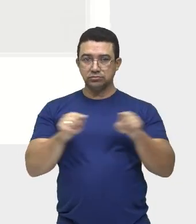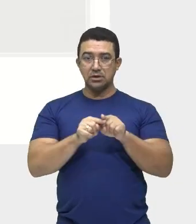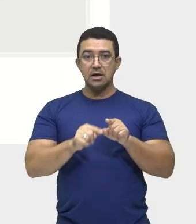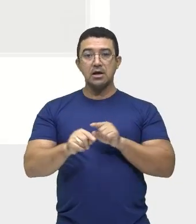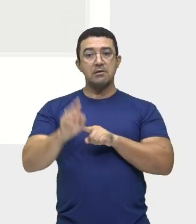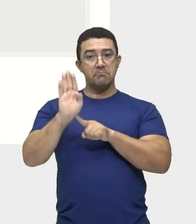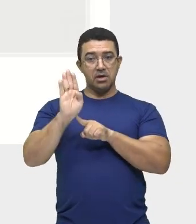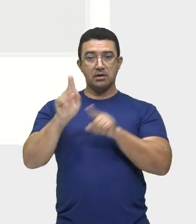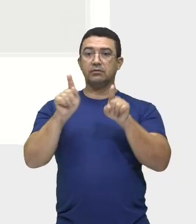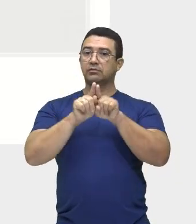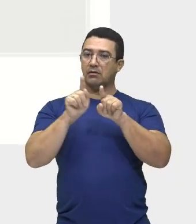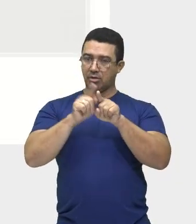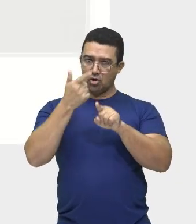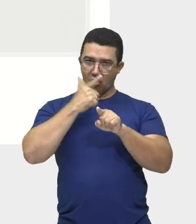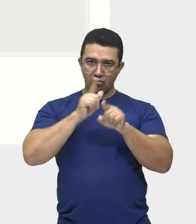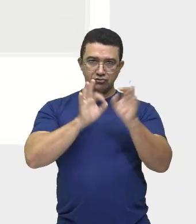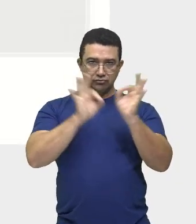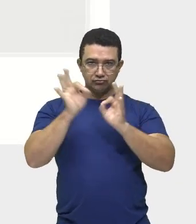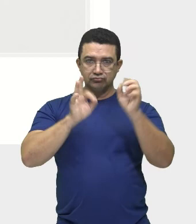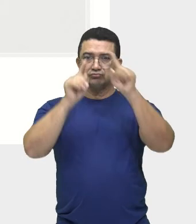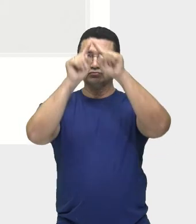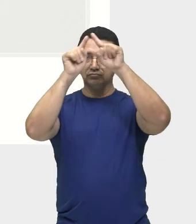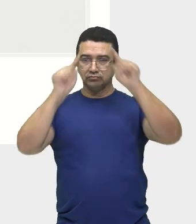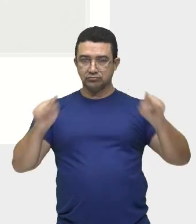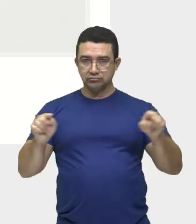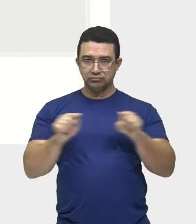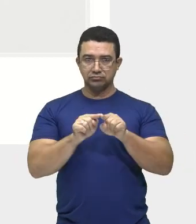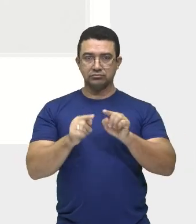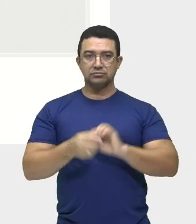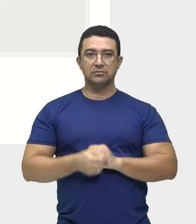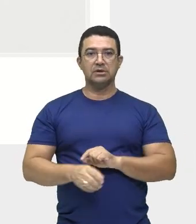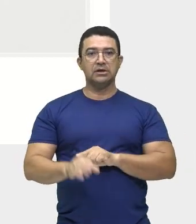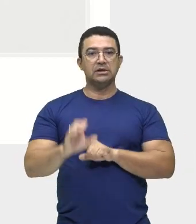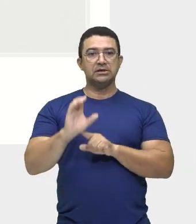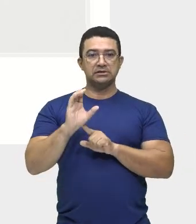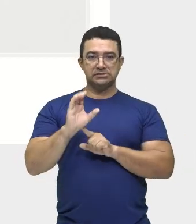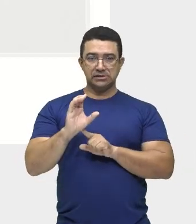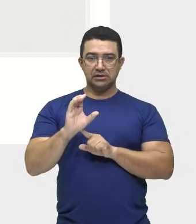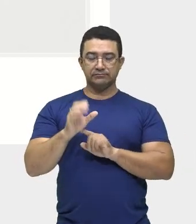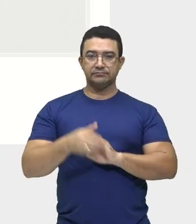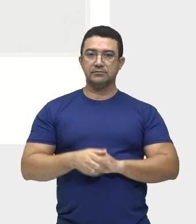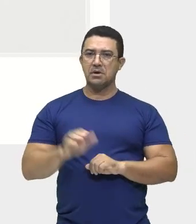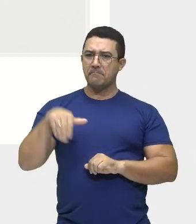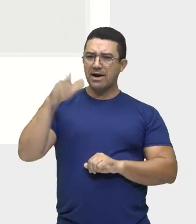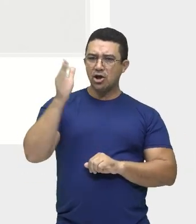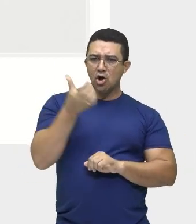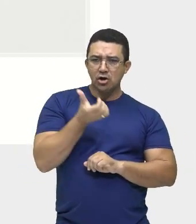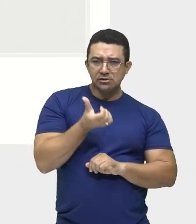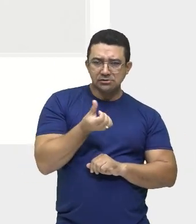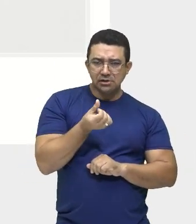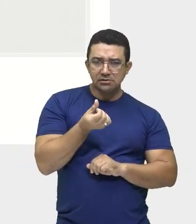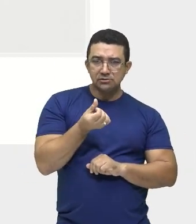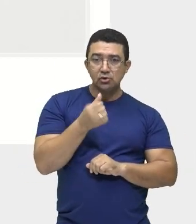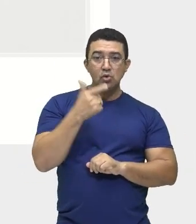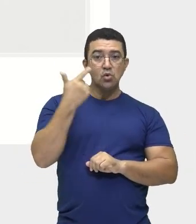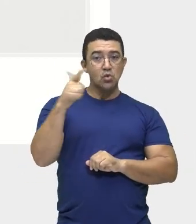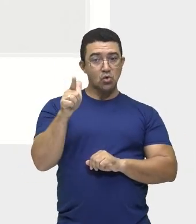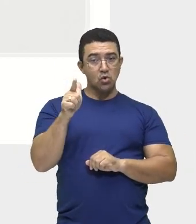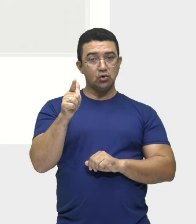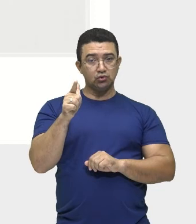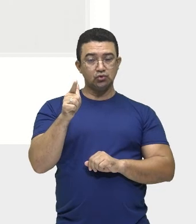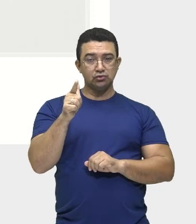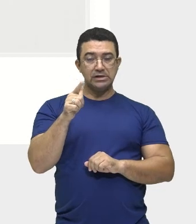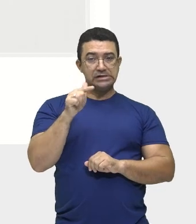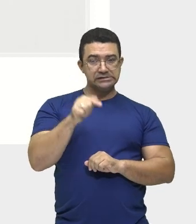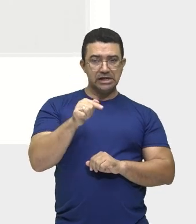também. Vamos ver a letra C agora. A letra C, o maior lado aqui é o 6, né? Os outros 2 somando vai dar 7. 7 é maior